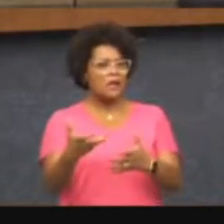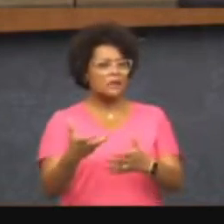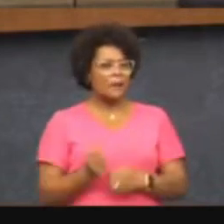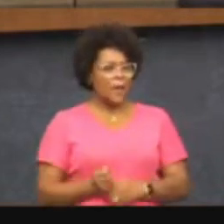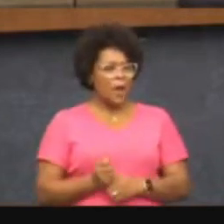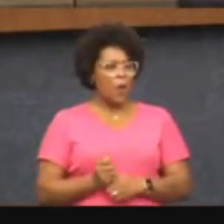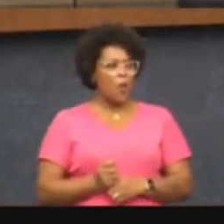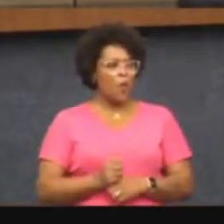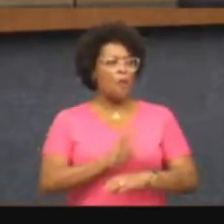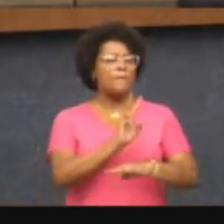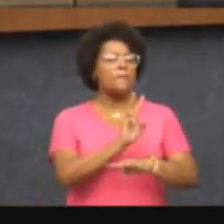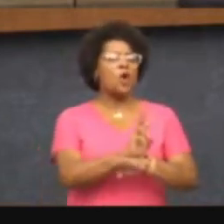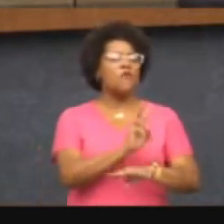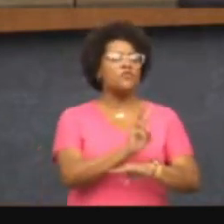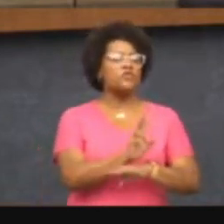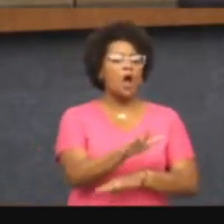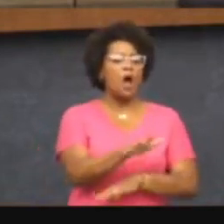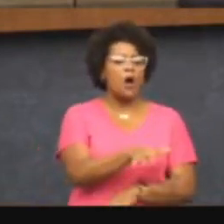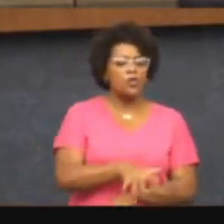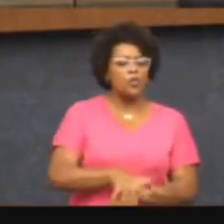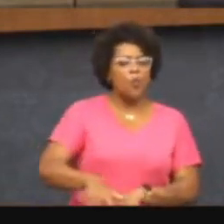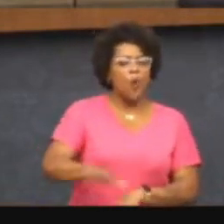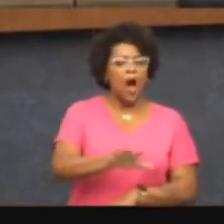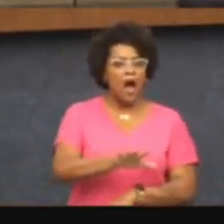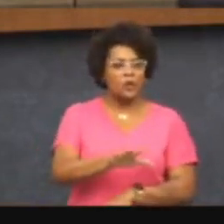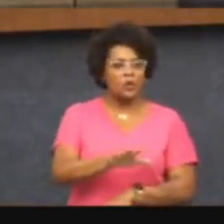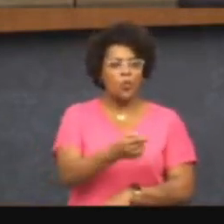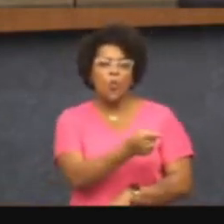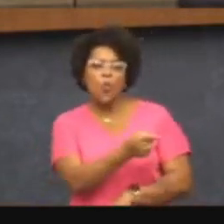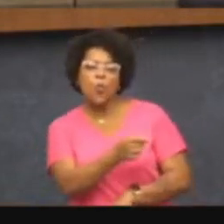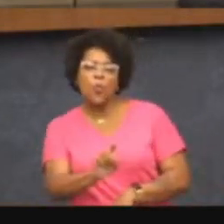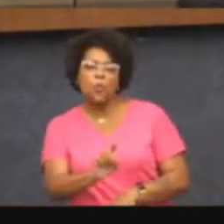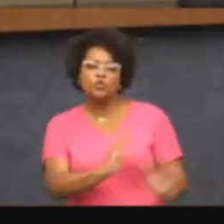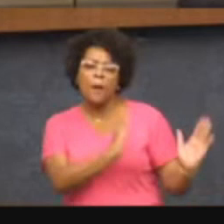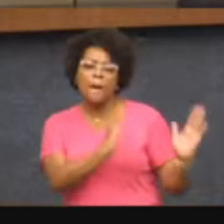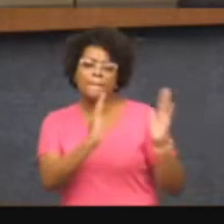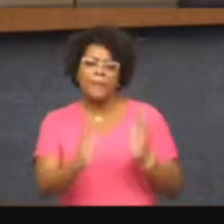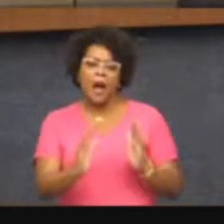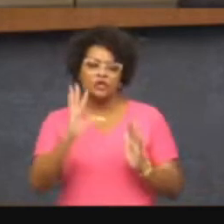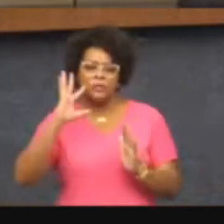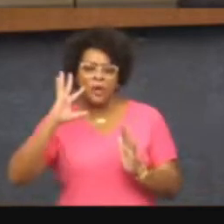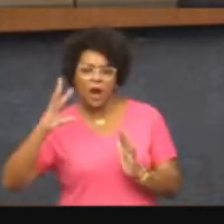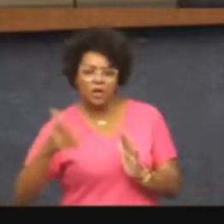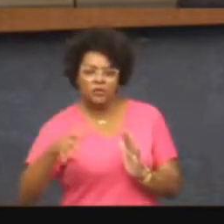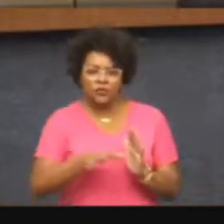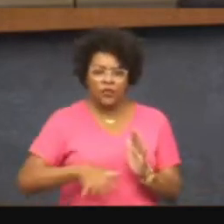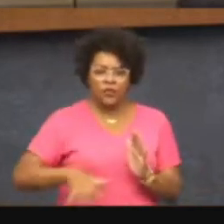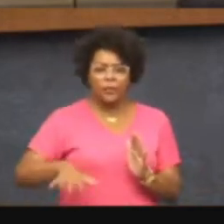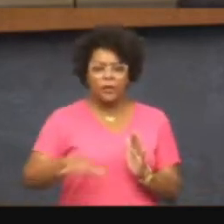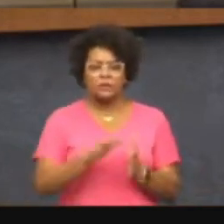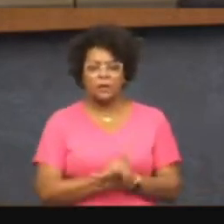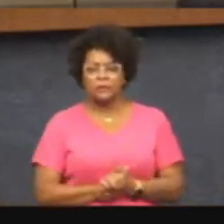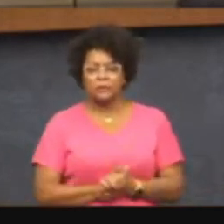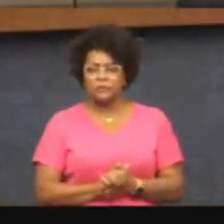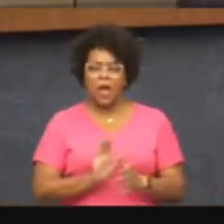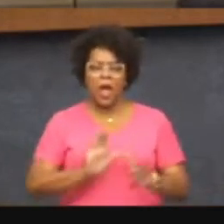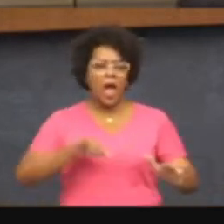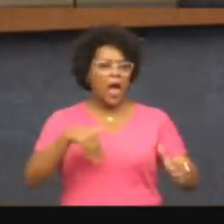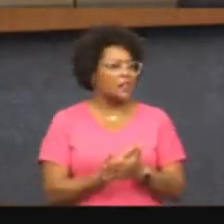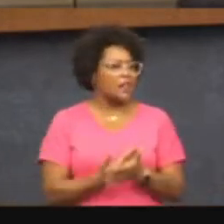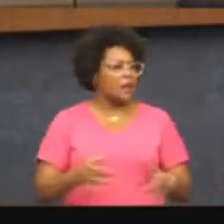da área, última etapa para a cessão definitiva do terreno. Até que o processo seja finalizado, o prefeito Fuad Noman